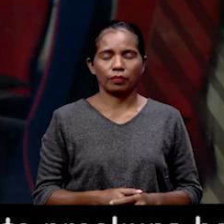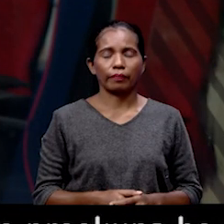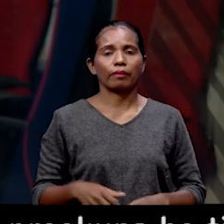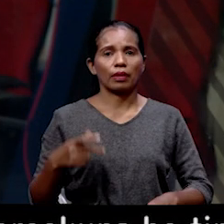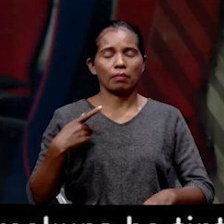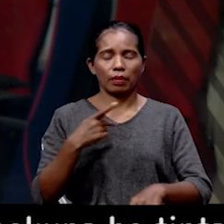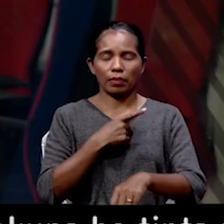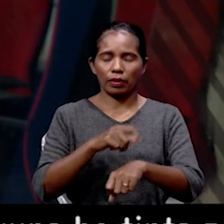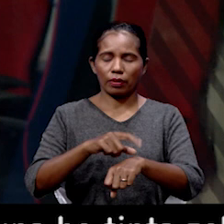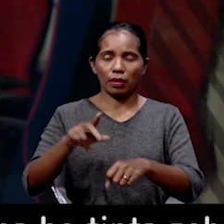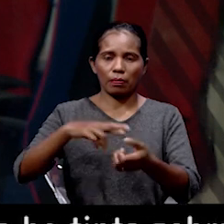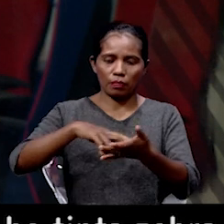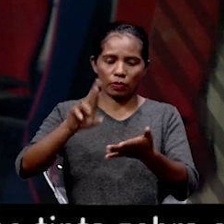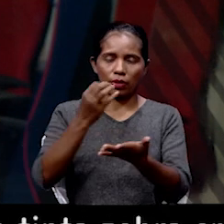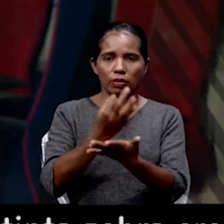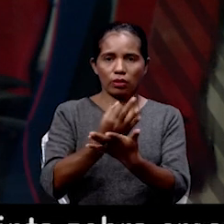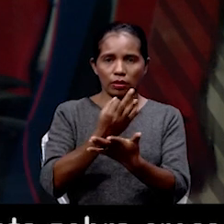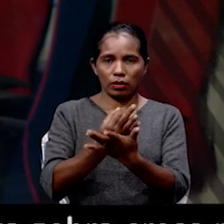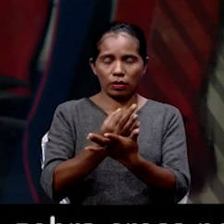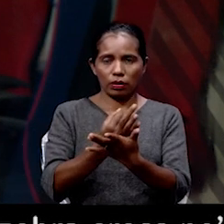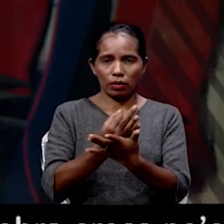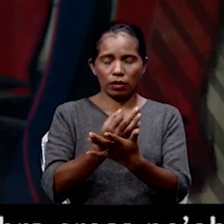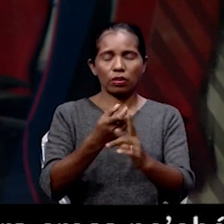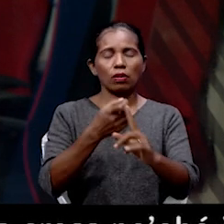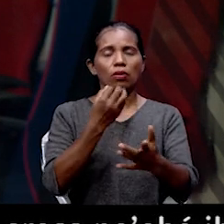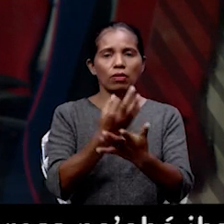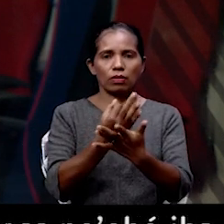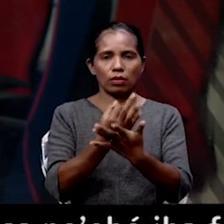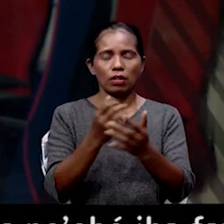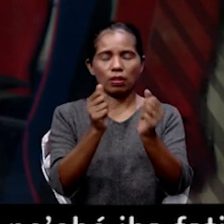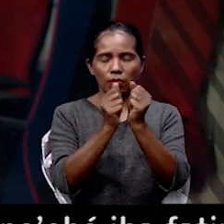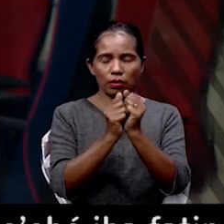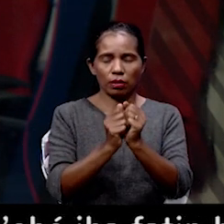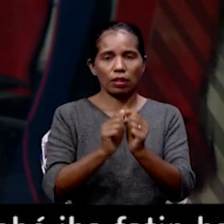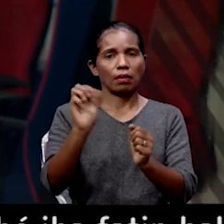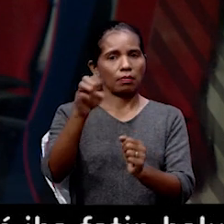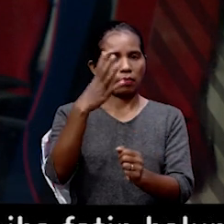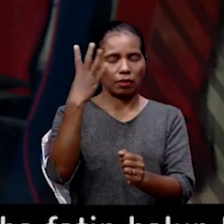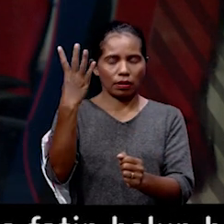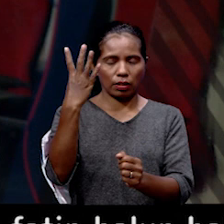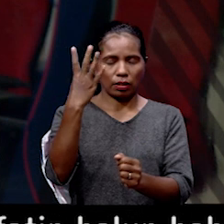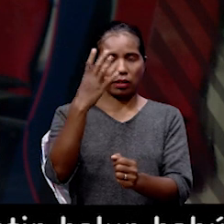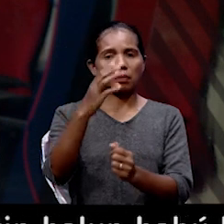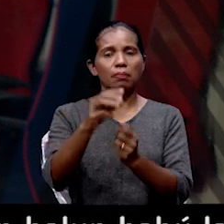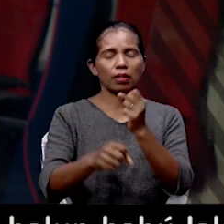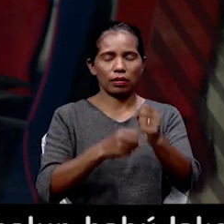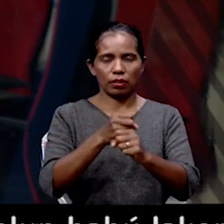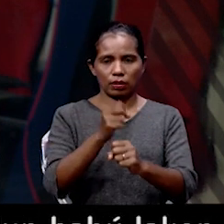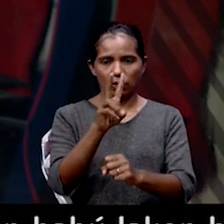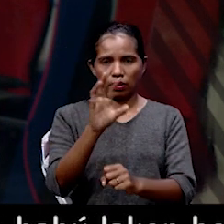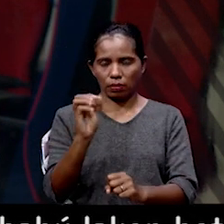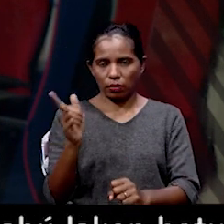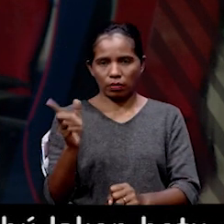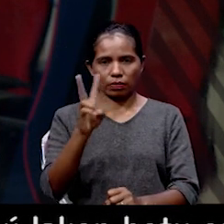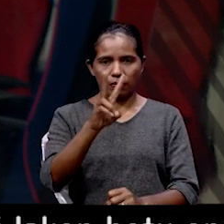Parlamento Nacional aprova orçamento privativo, remontante to com Sanulu Racing, Hat Racing, Batinang Rihung Rua, Ronulu Racing Rua.